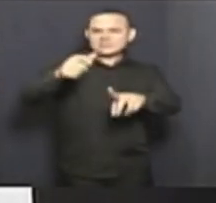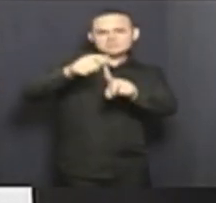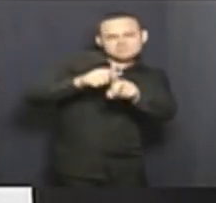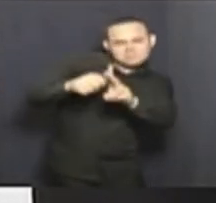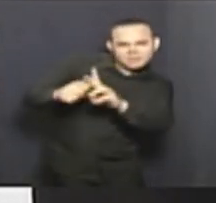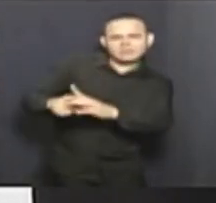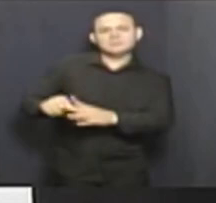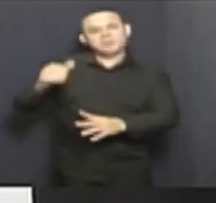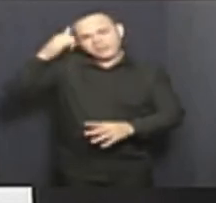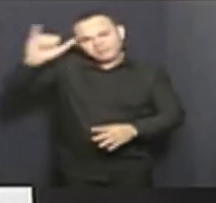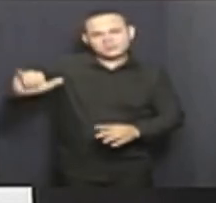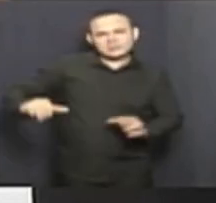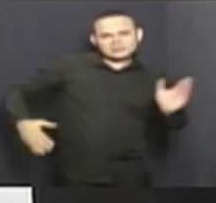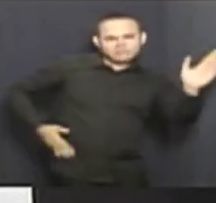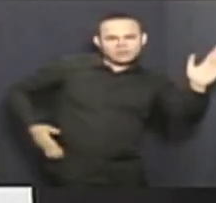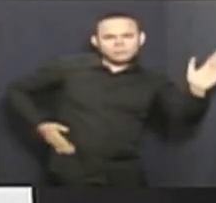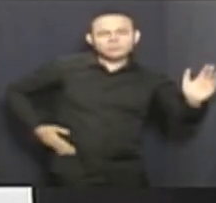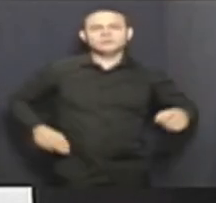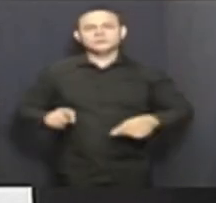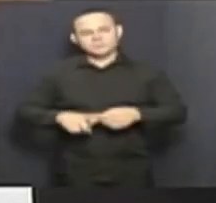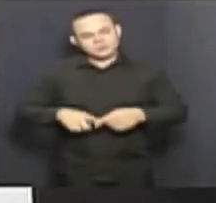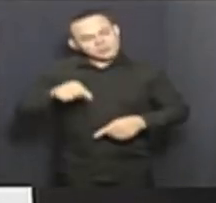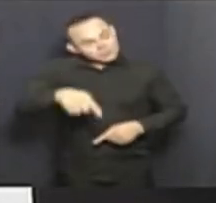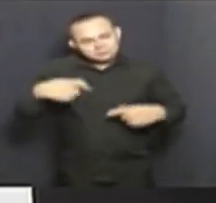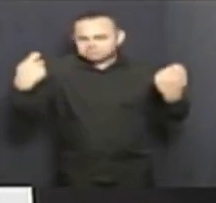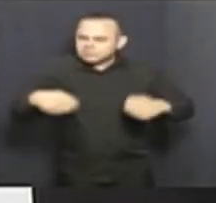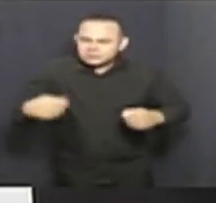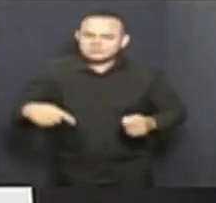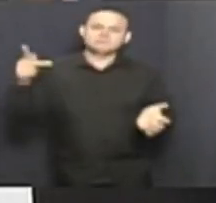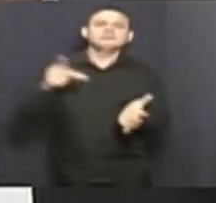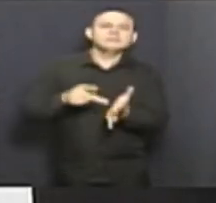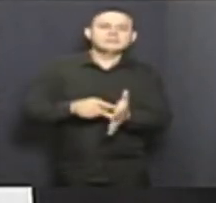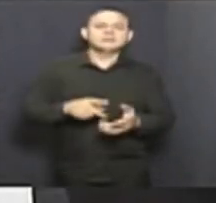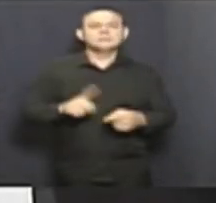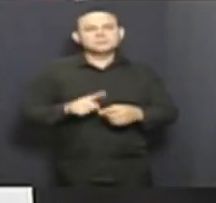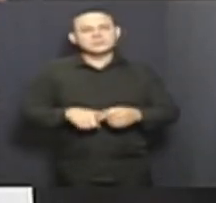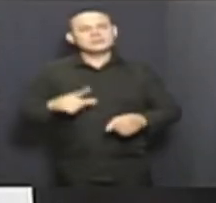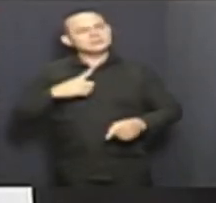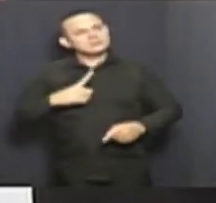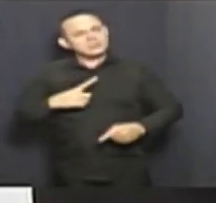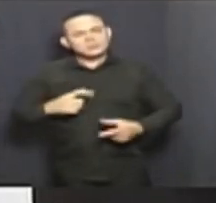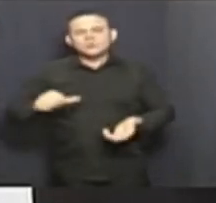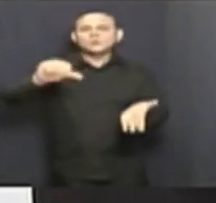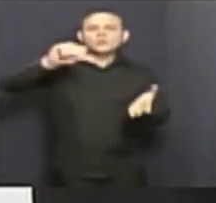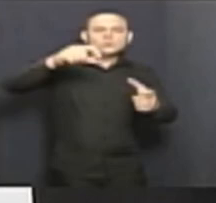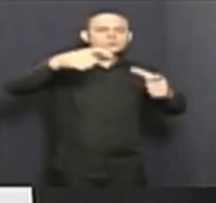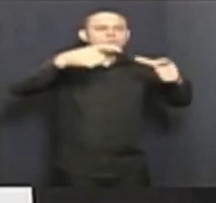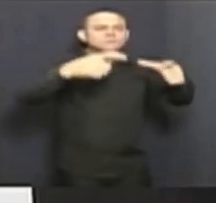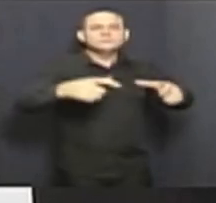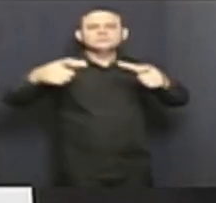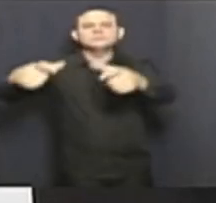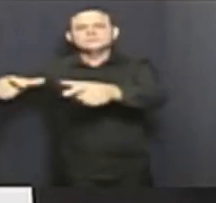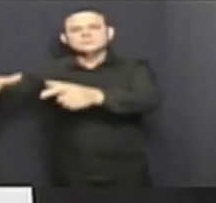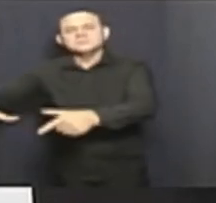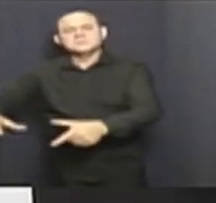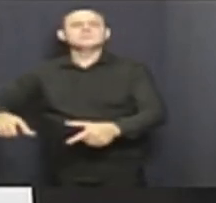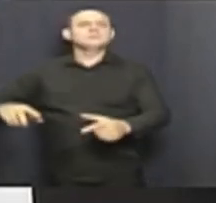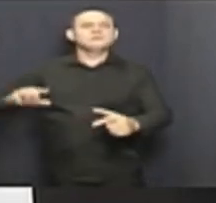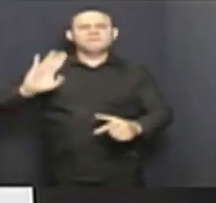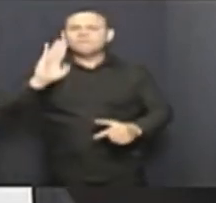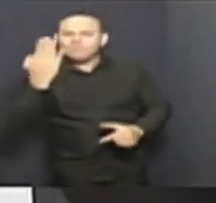malandro e aqui tá precisando joão temos institutos e picareta eu vou pedir para o juiz dizer o seguinte